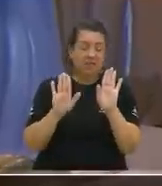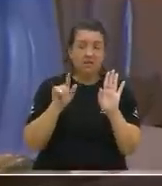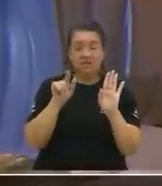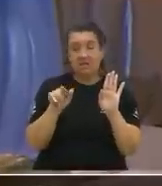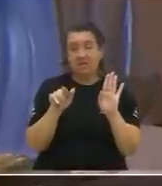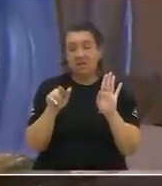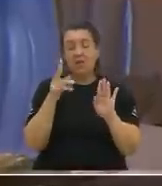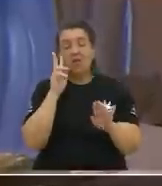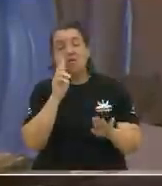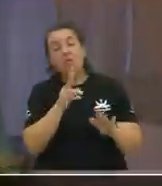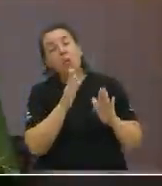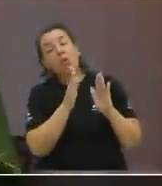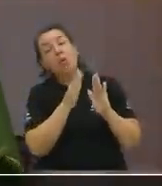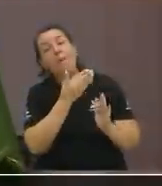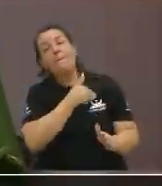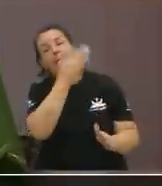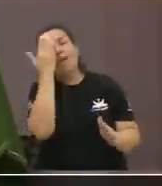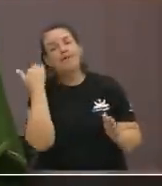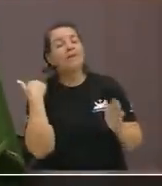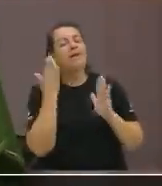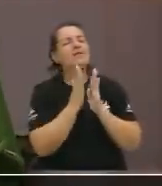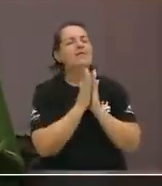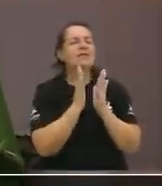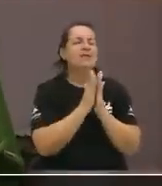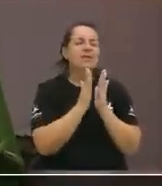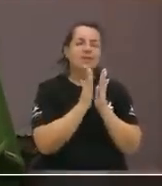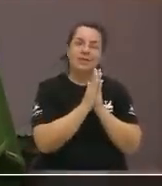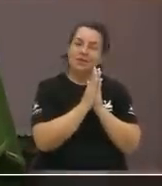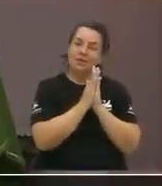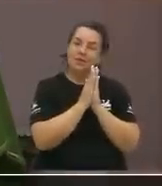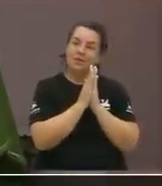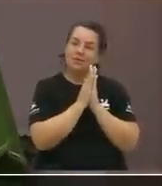deve ter visto Nossa Senhora de joelho?